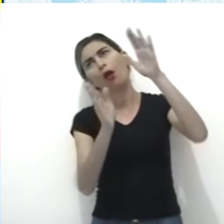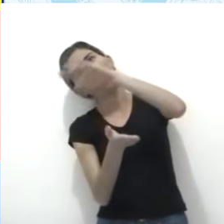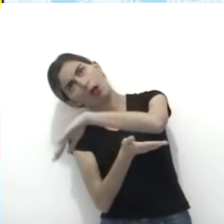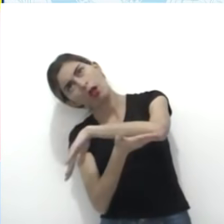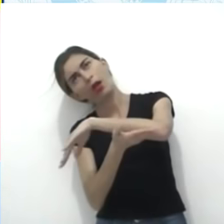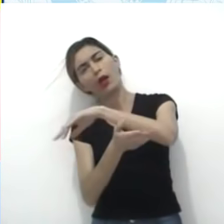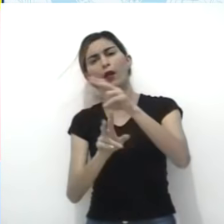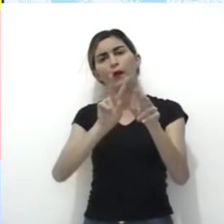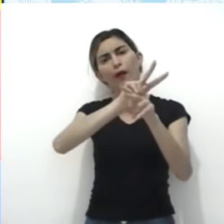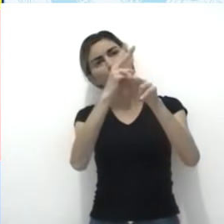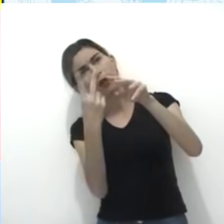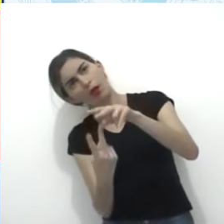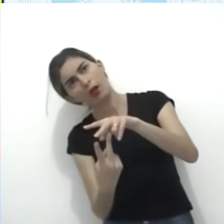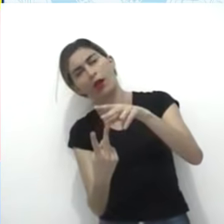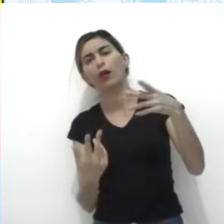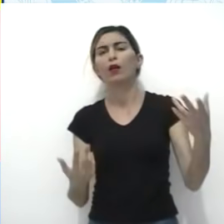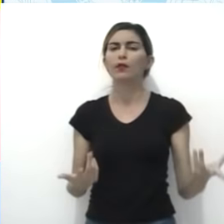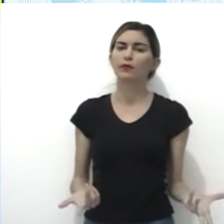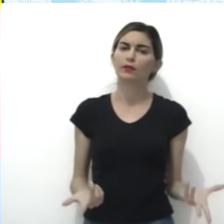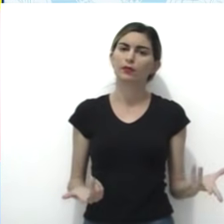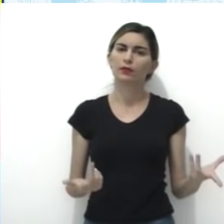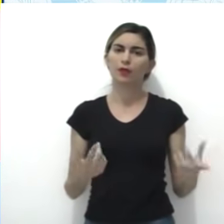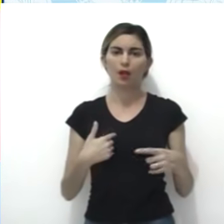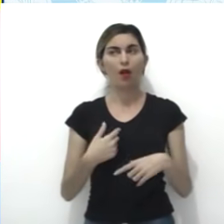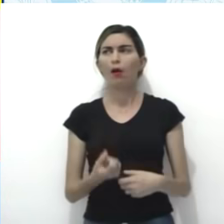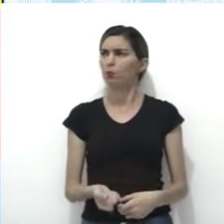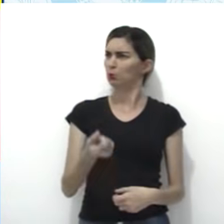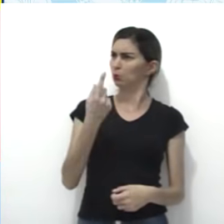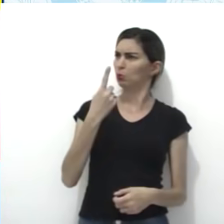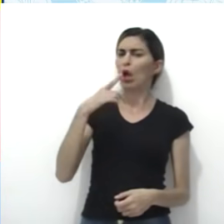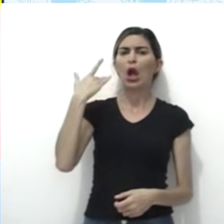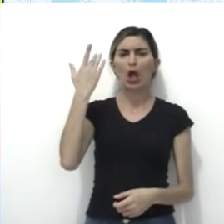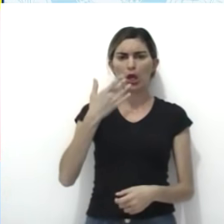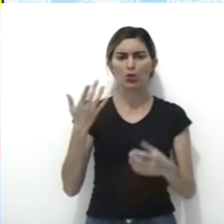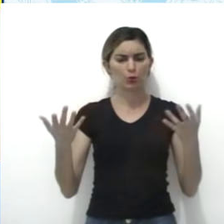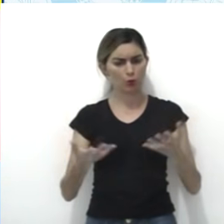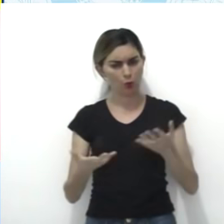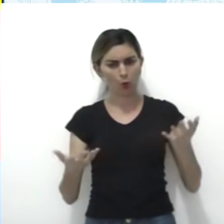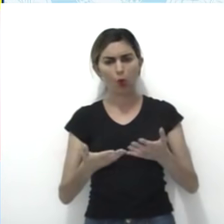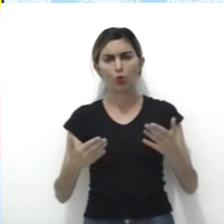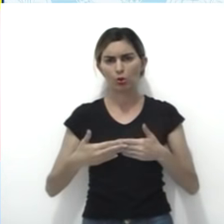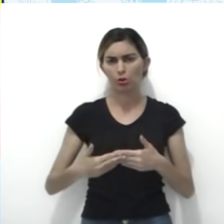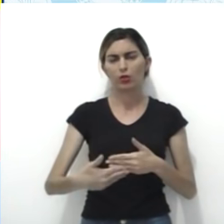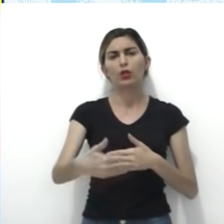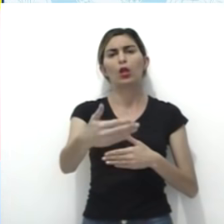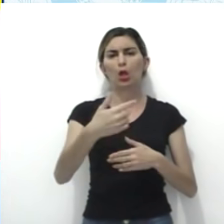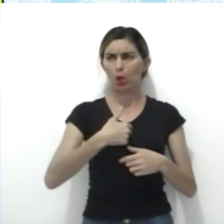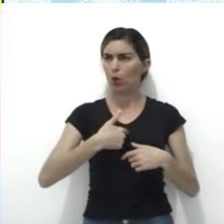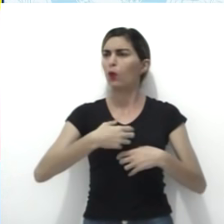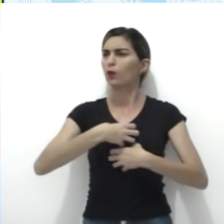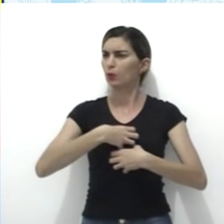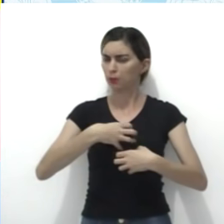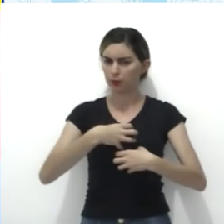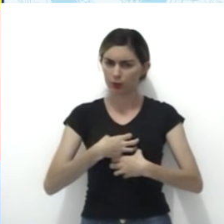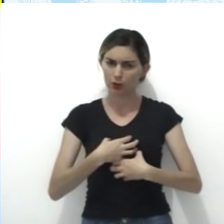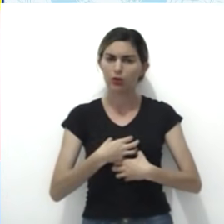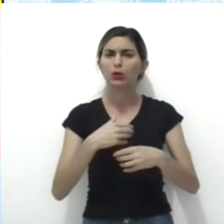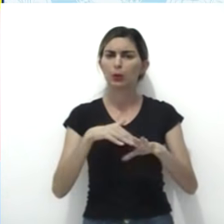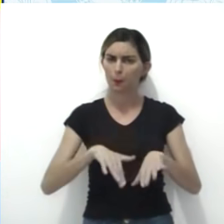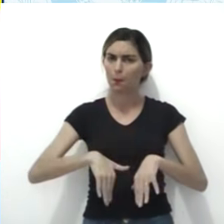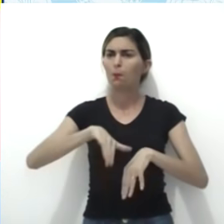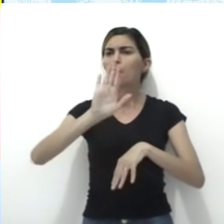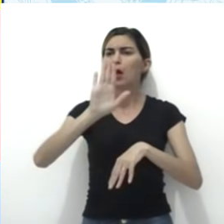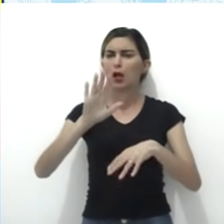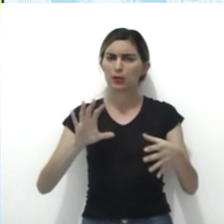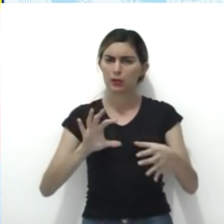gente está de cabeça para baixo e puxa vida acho que hoje em dia hoje em diante eu vou me